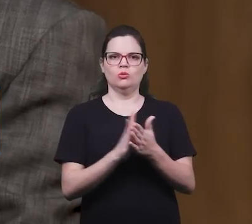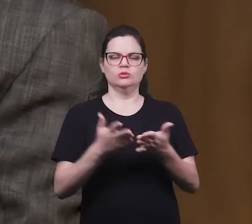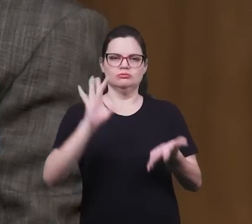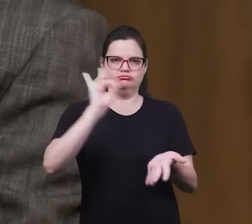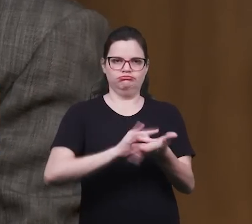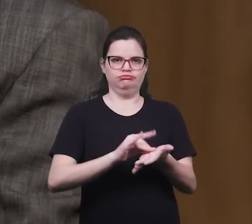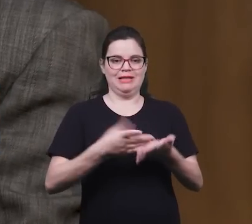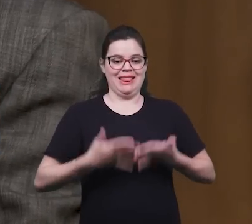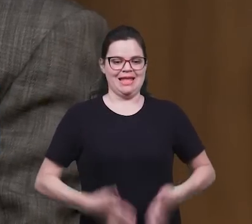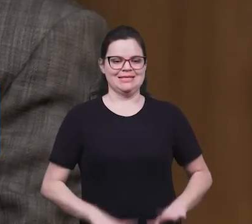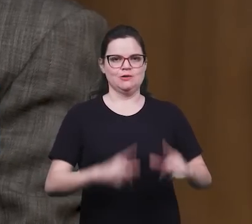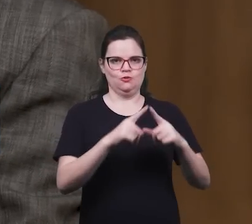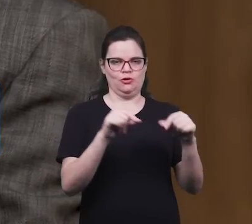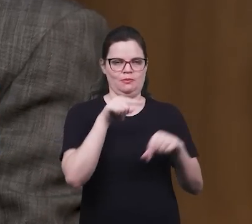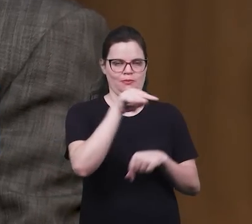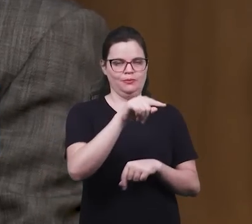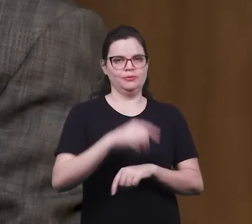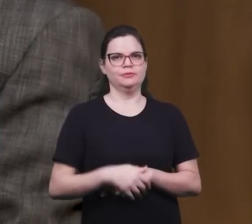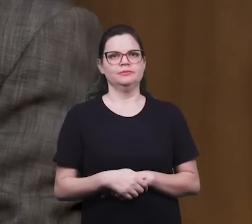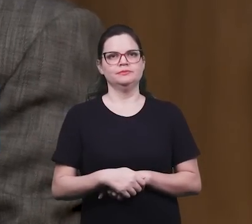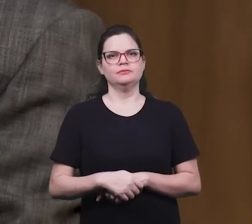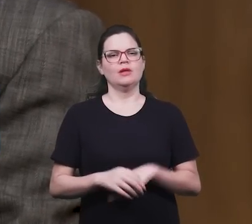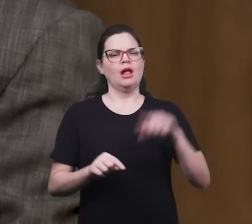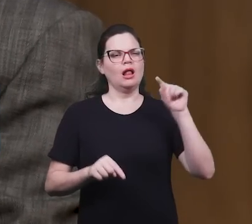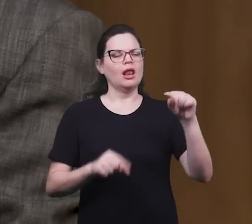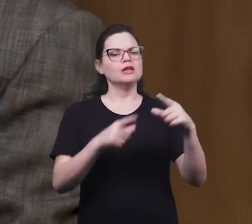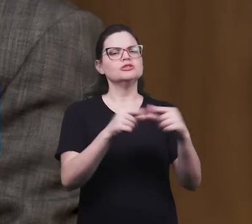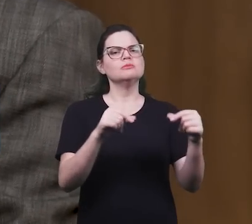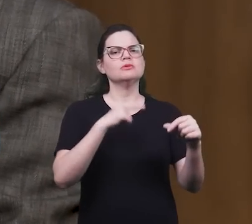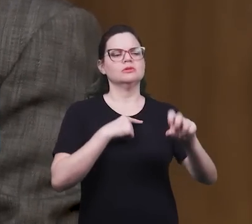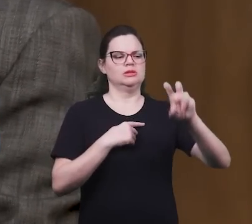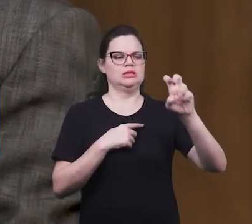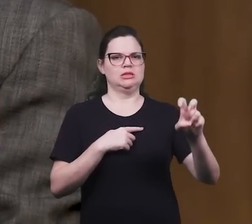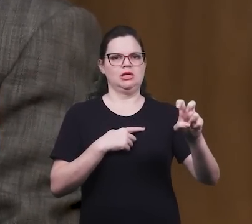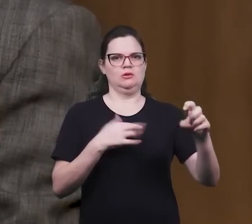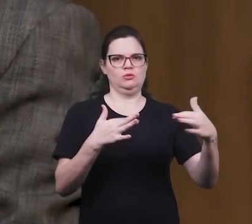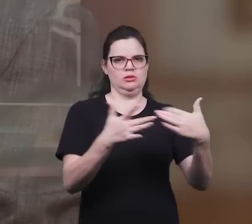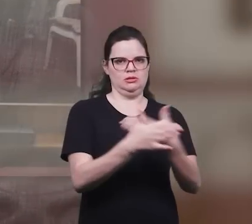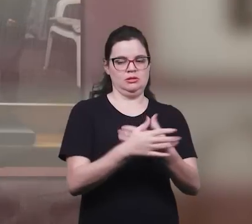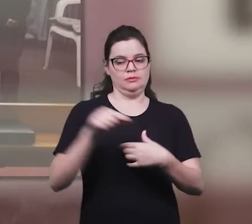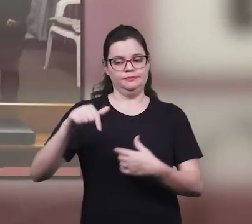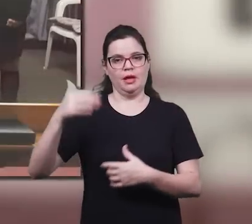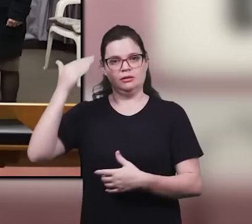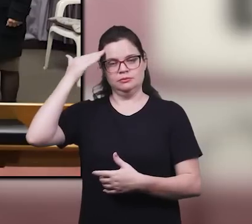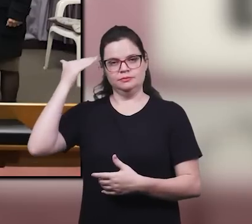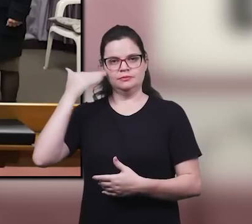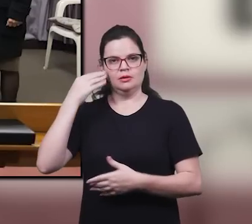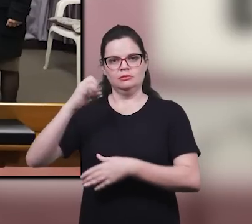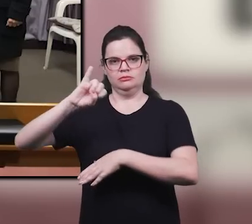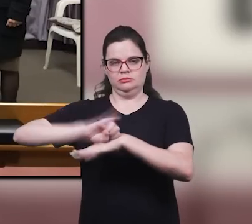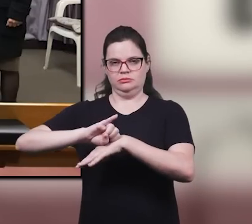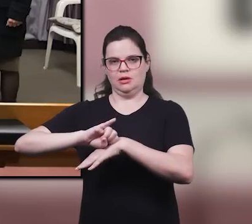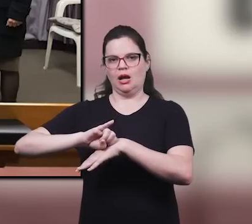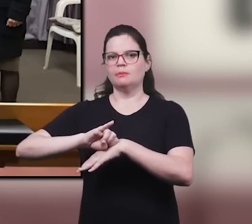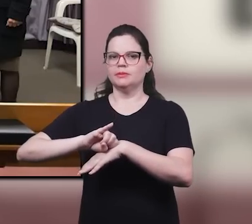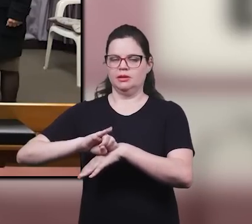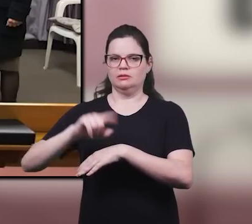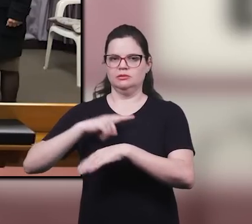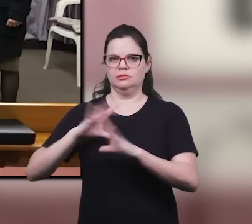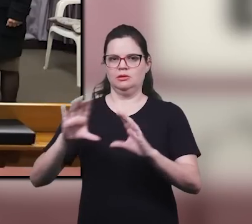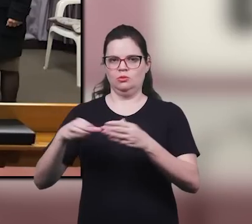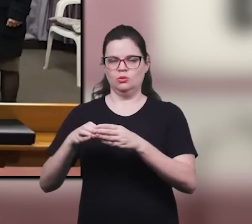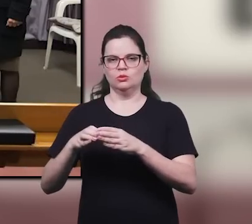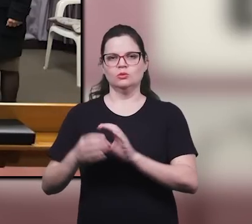Nós temos hoje igreja no Japão em 5 cidades diferentes. Na Coreia nós temos na capital, que é um grupo de coreanos,